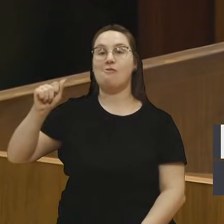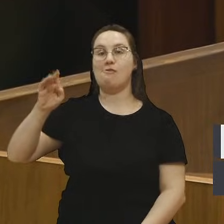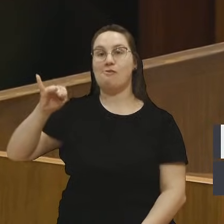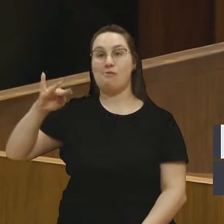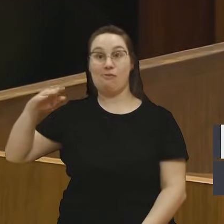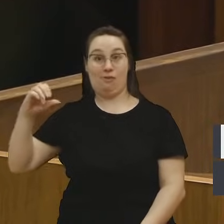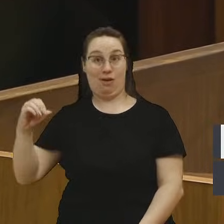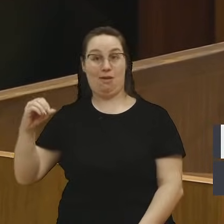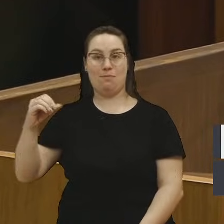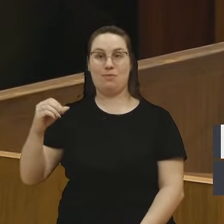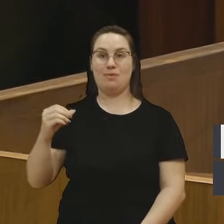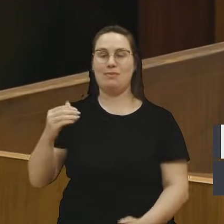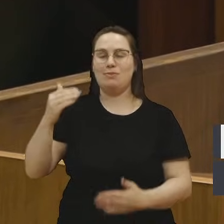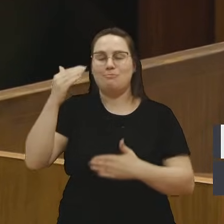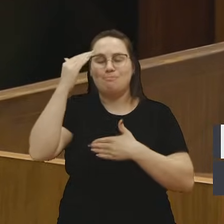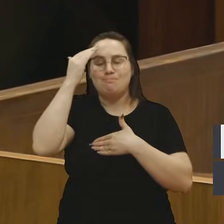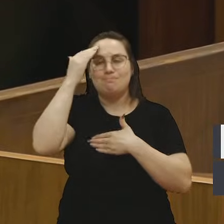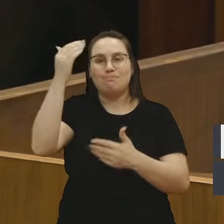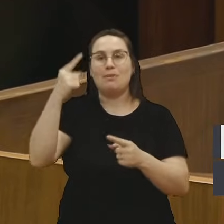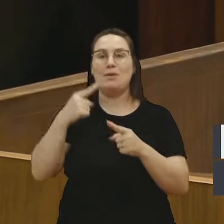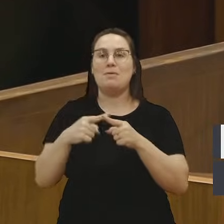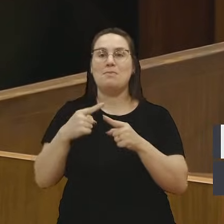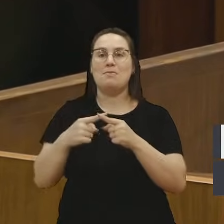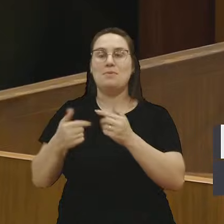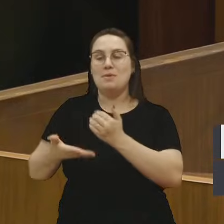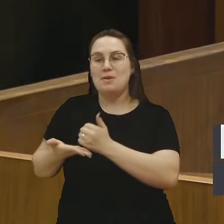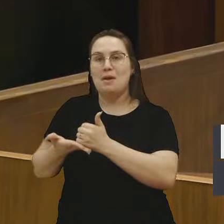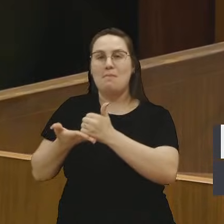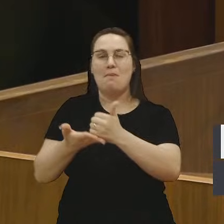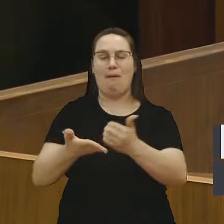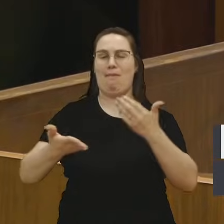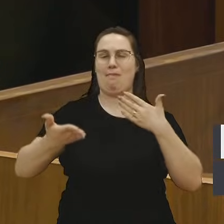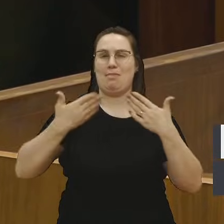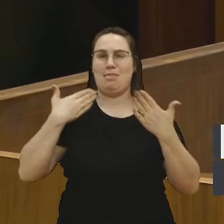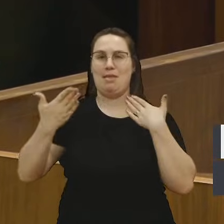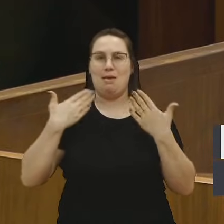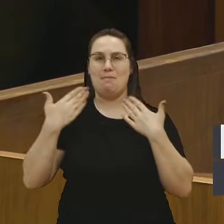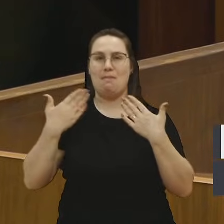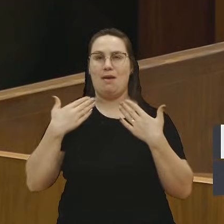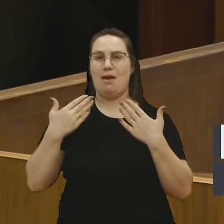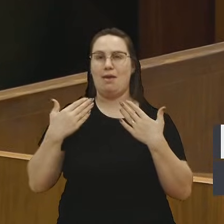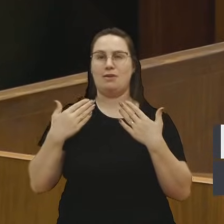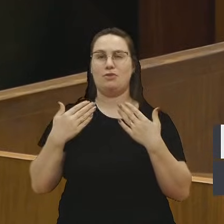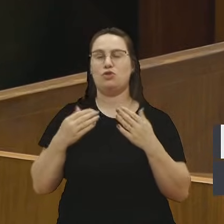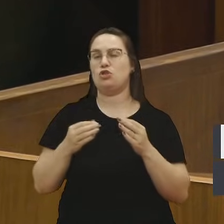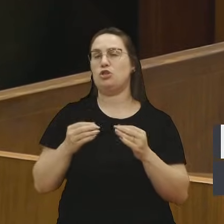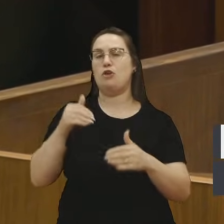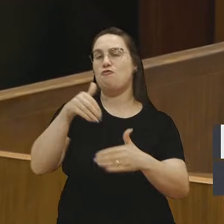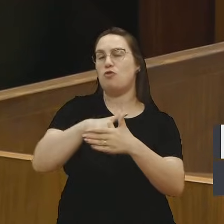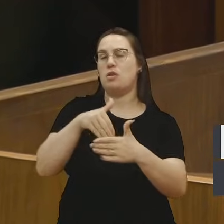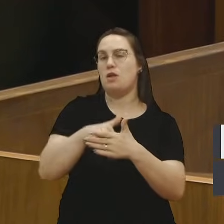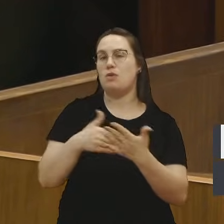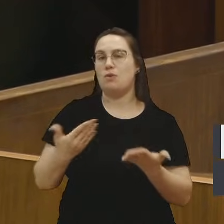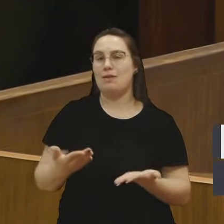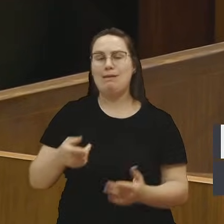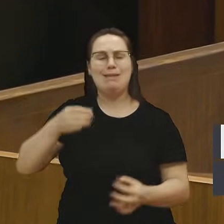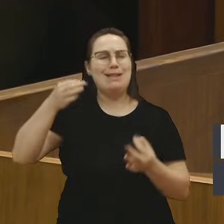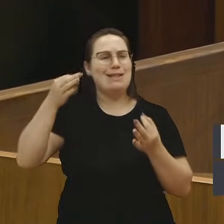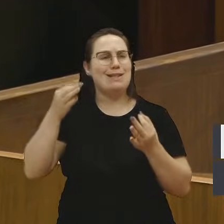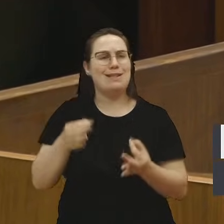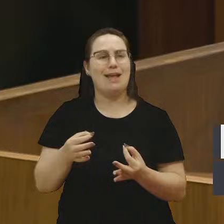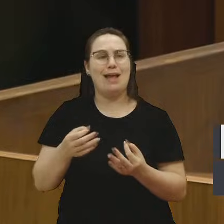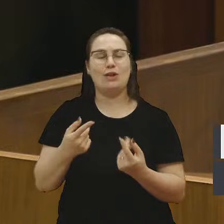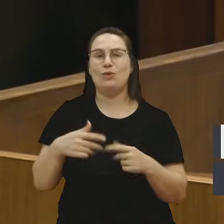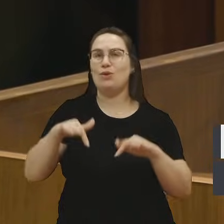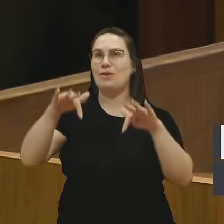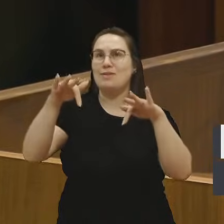extremamente grata por todo o apoio, debates e deliberações. Com certeza, guris, encerraremos